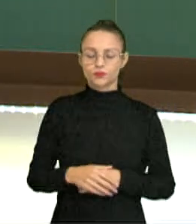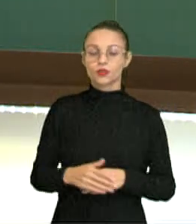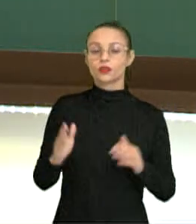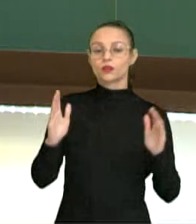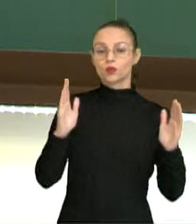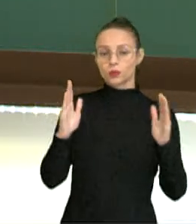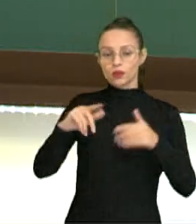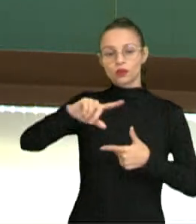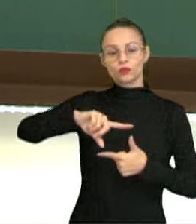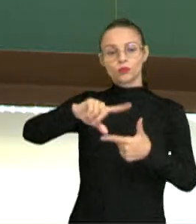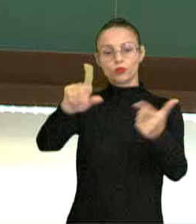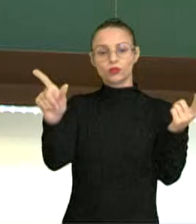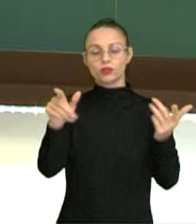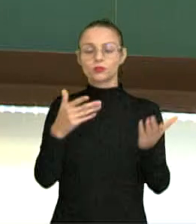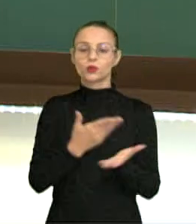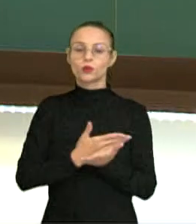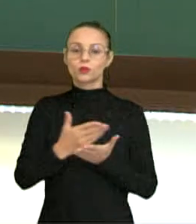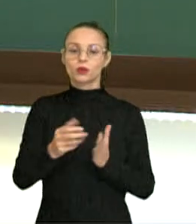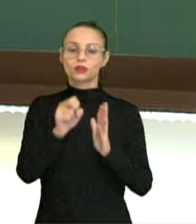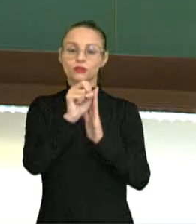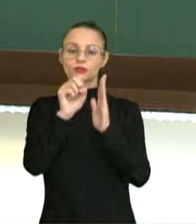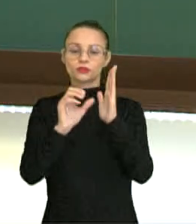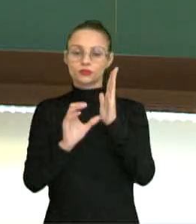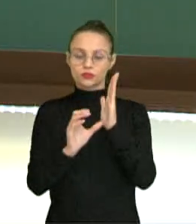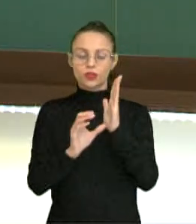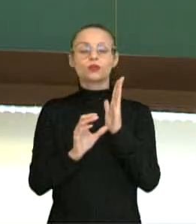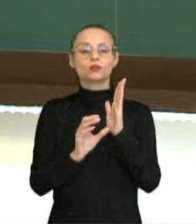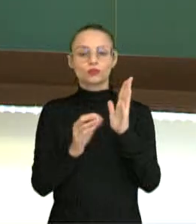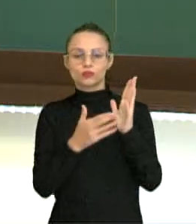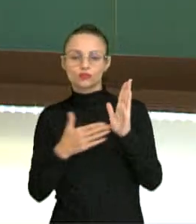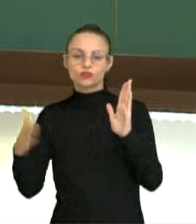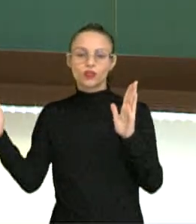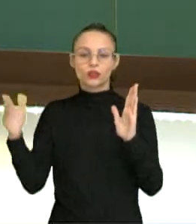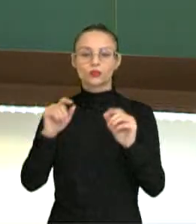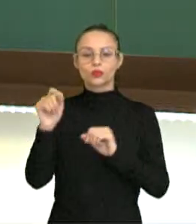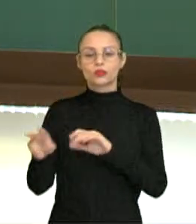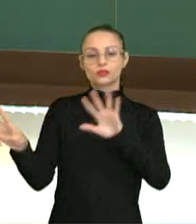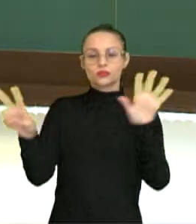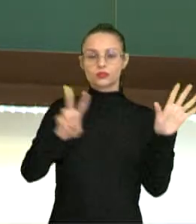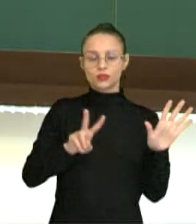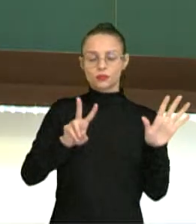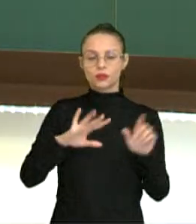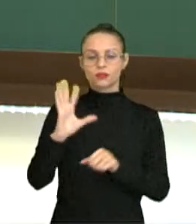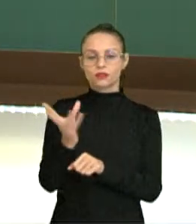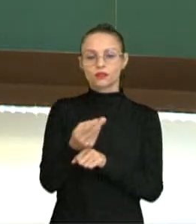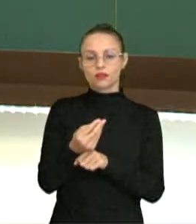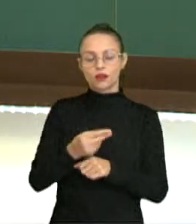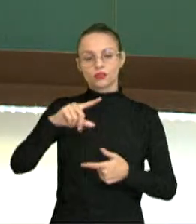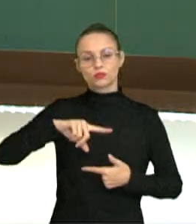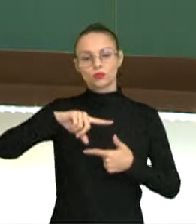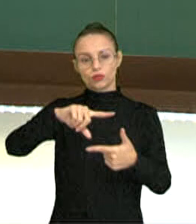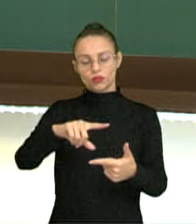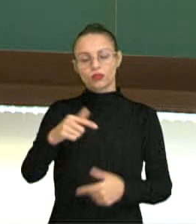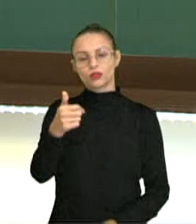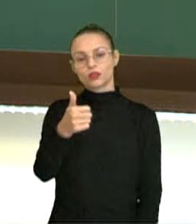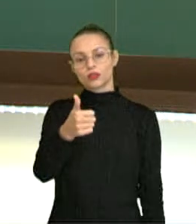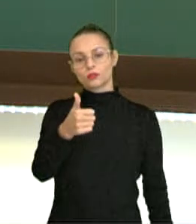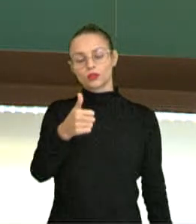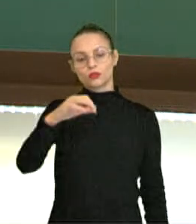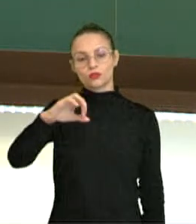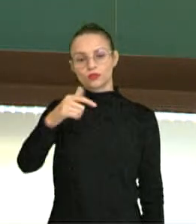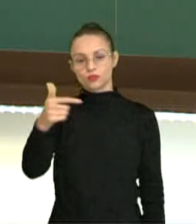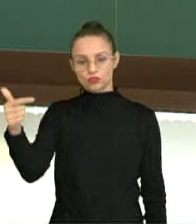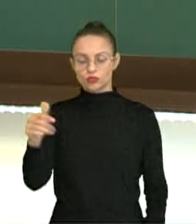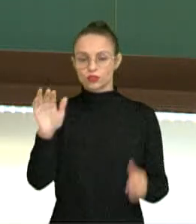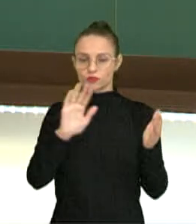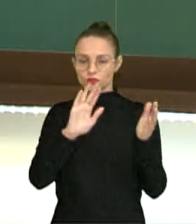período modernista começa no início do século, já com a semana de 22, né? Então ali virado a